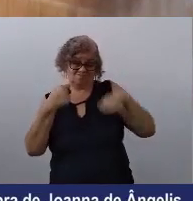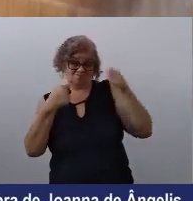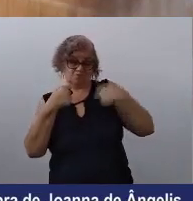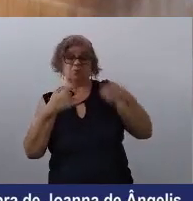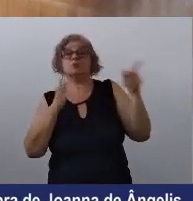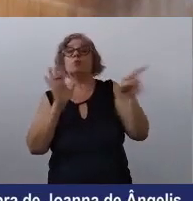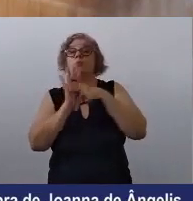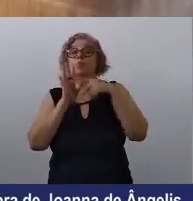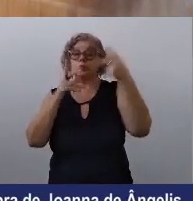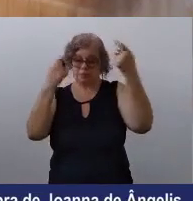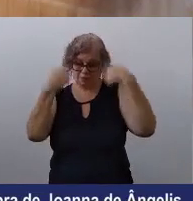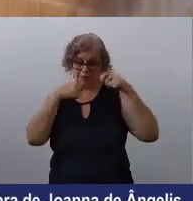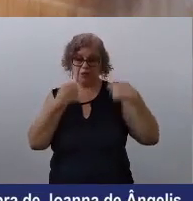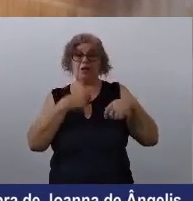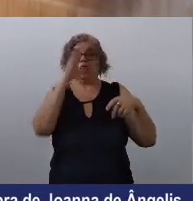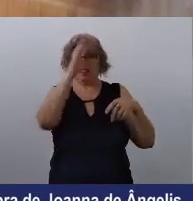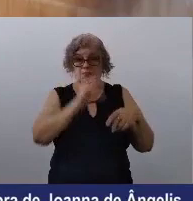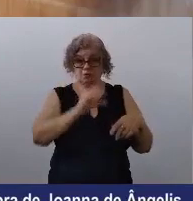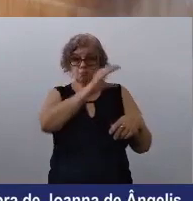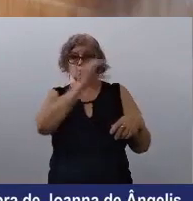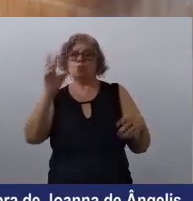tão comum do catolicismo,